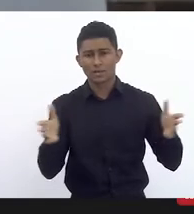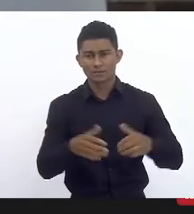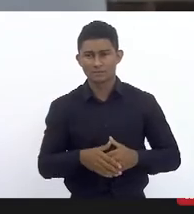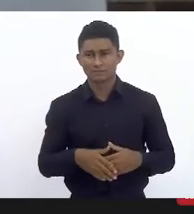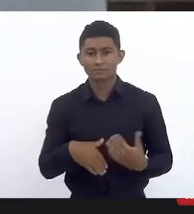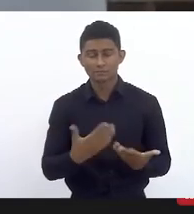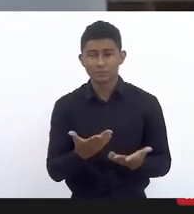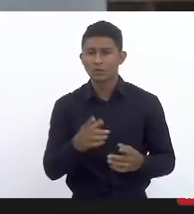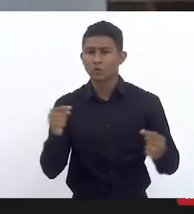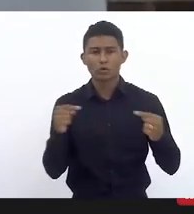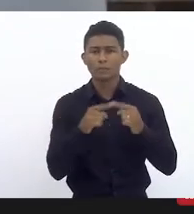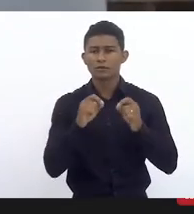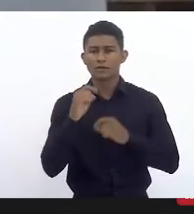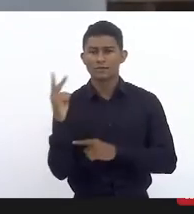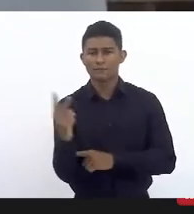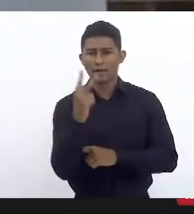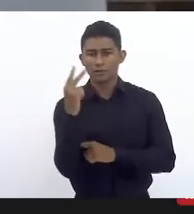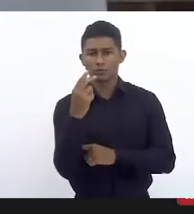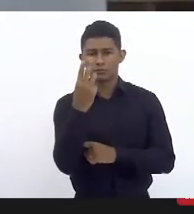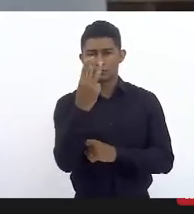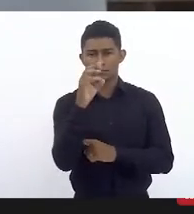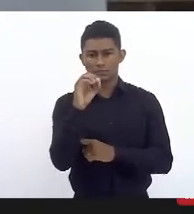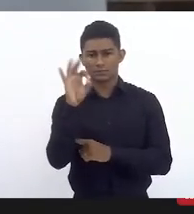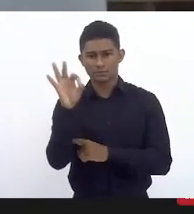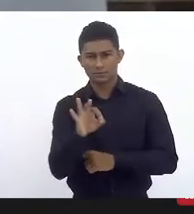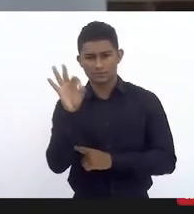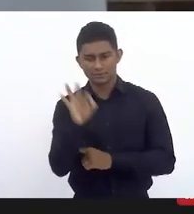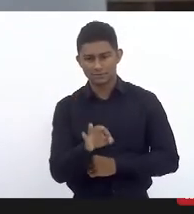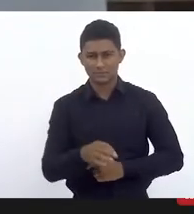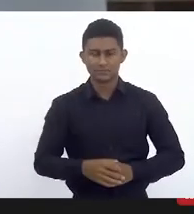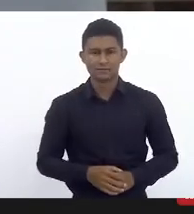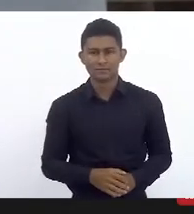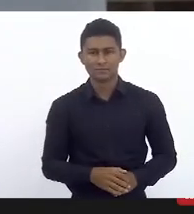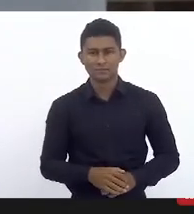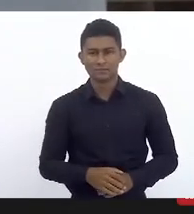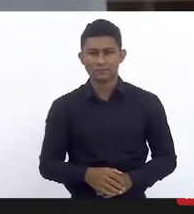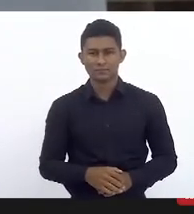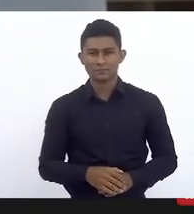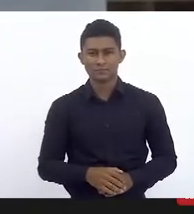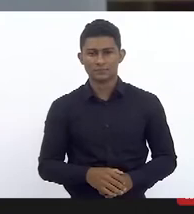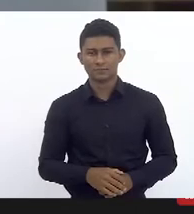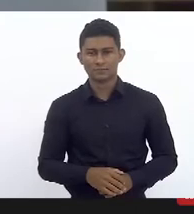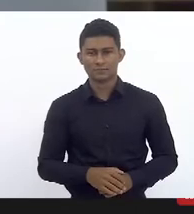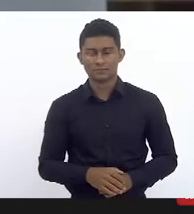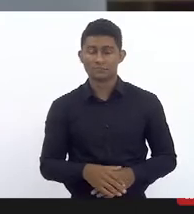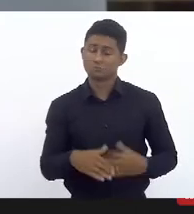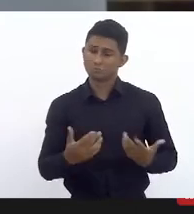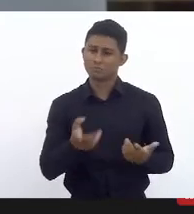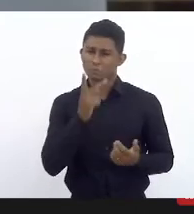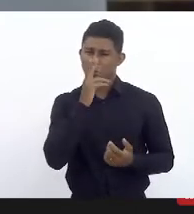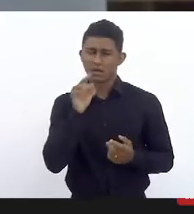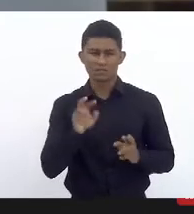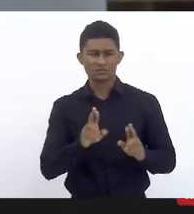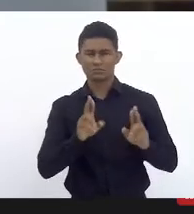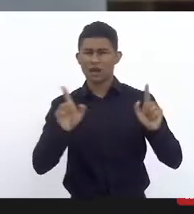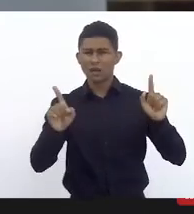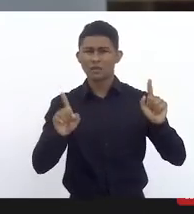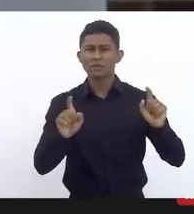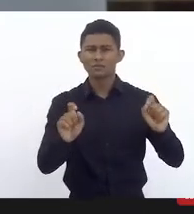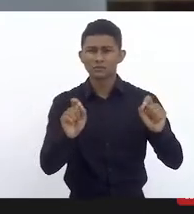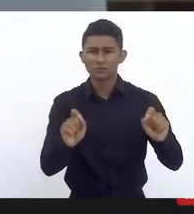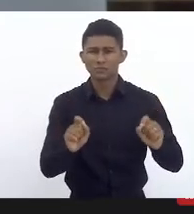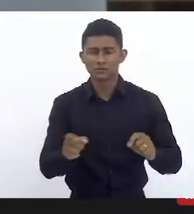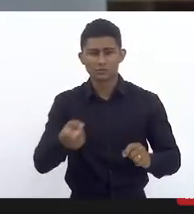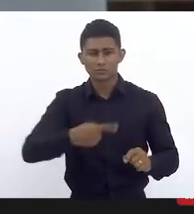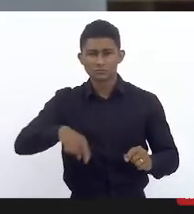30%, né, uma questão. E aí essa questão traz uma diferença, né, do que a gente